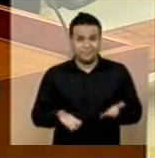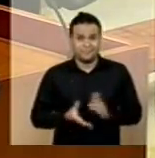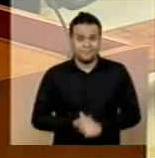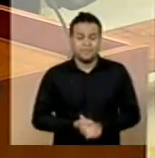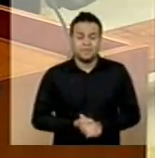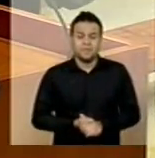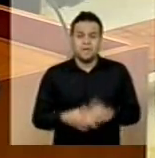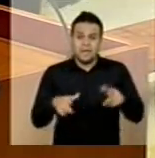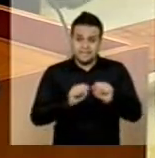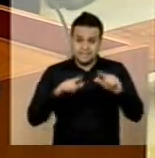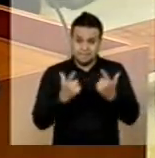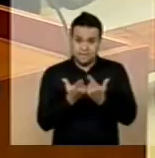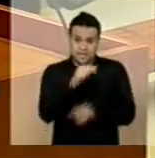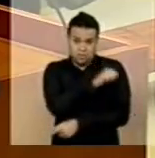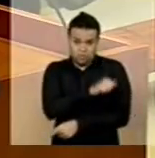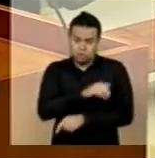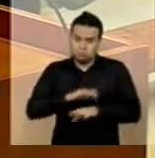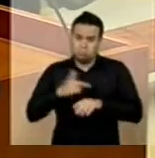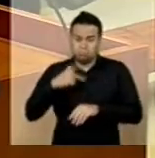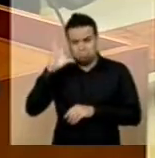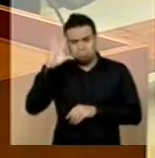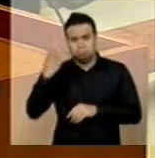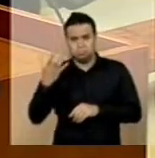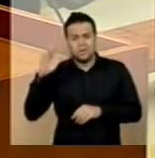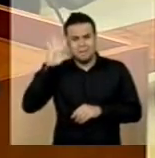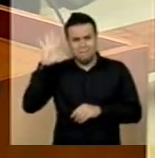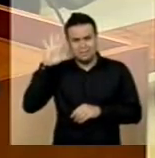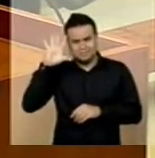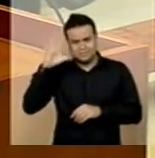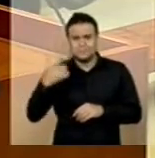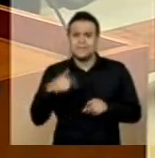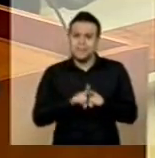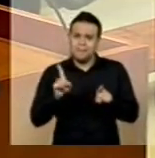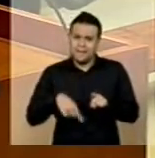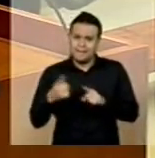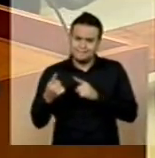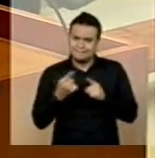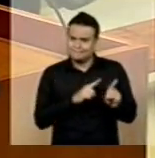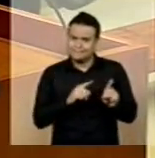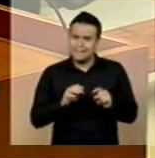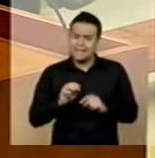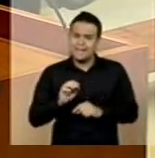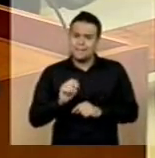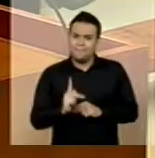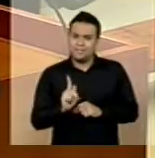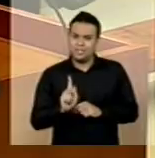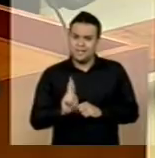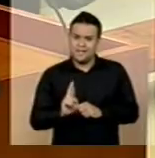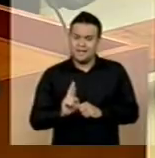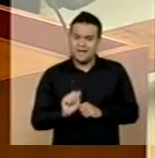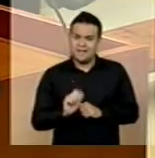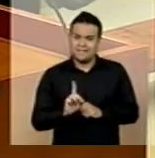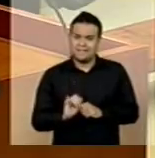evidentemente, a Assembleia Legislativa do Rio de Janeiro, quando tomou a decisão, que também é atacada pela eminente Procuradora-Geral da República na DPF